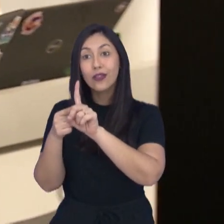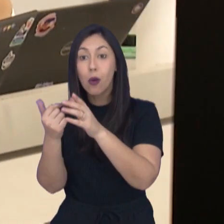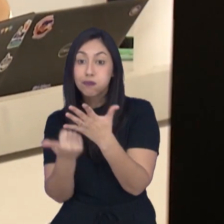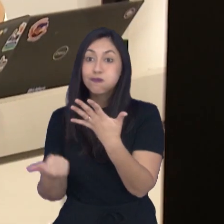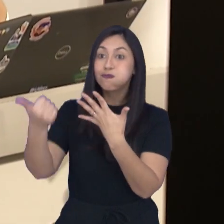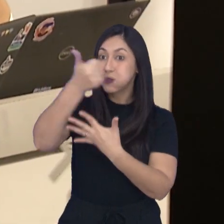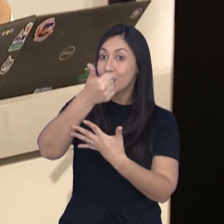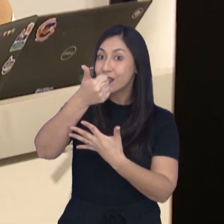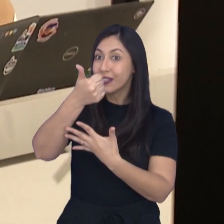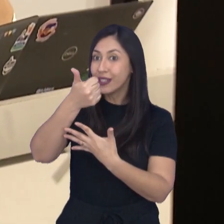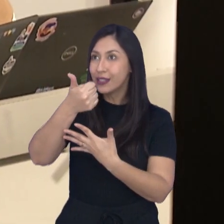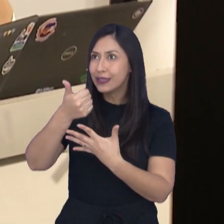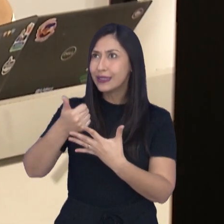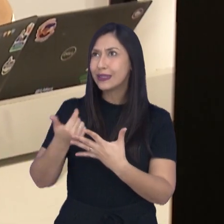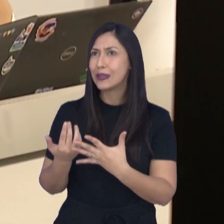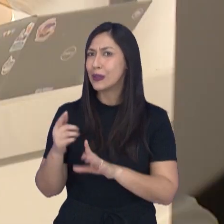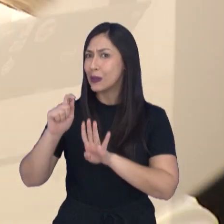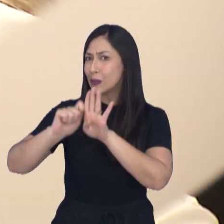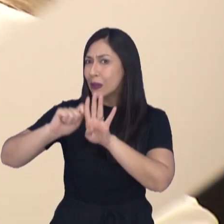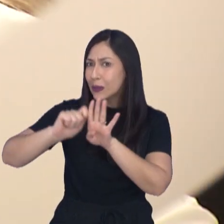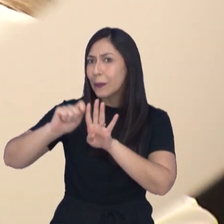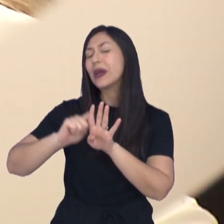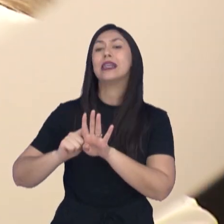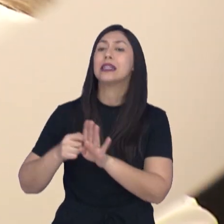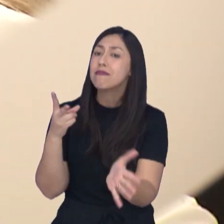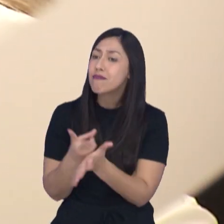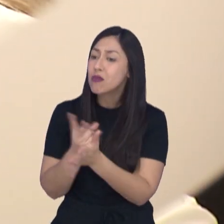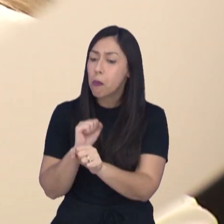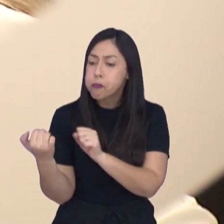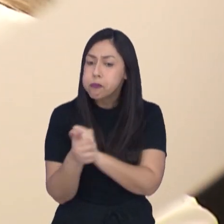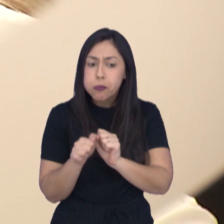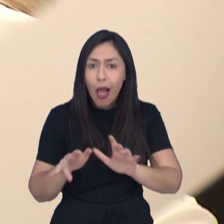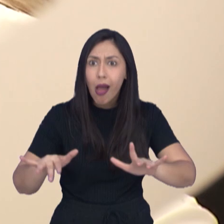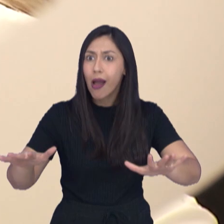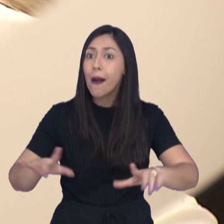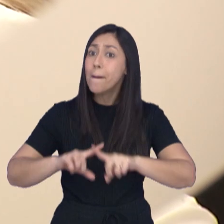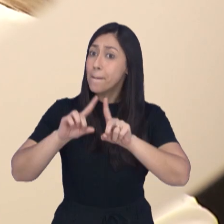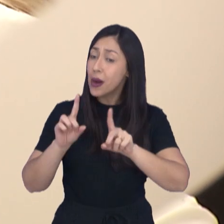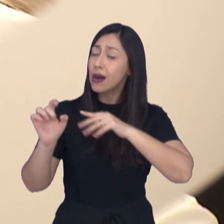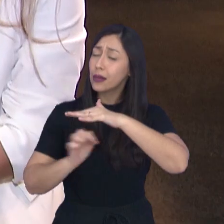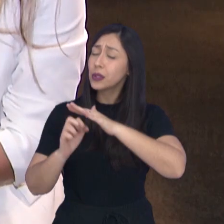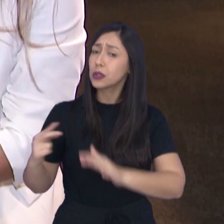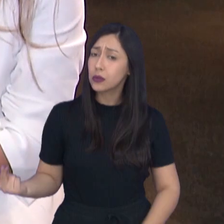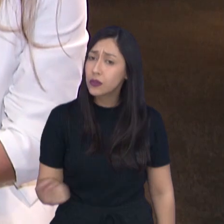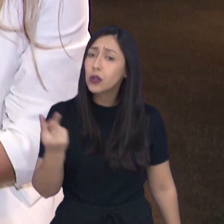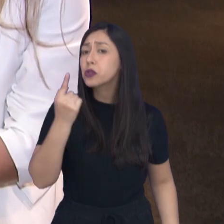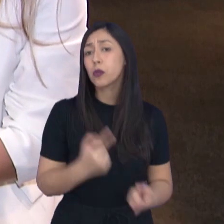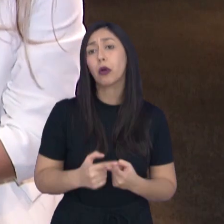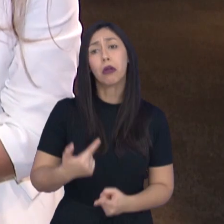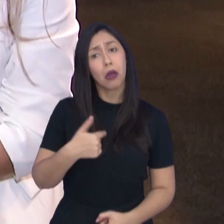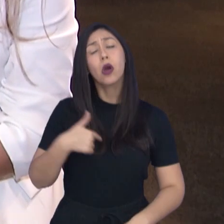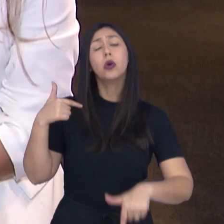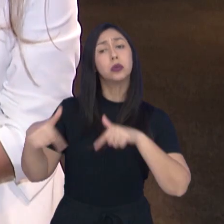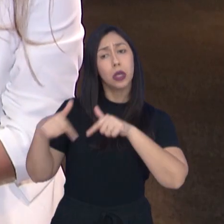coordenação, estava grávida de 4 meses, no meio de uma pandemia, e fui valorizada profissionalmente por essa empresa, né, por estar aqui, por estar entregando. Então,